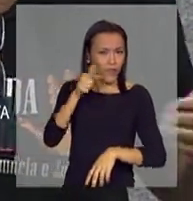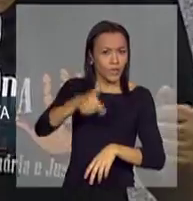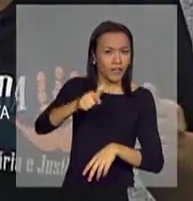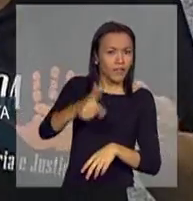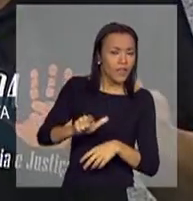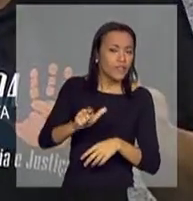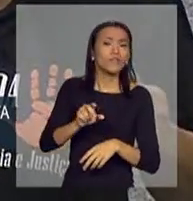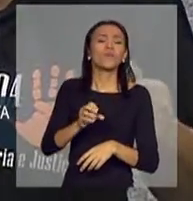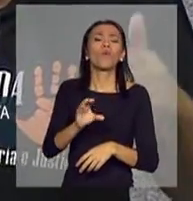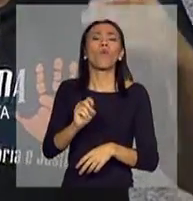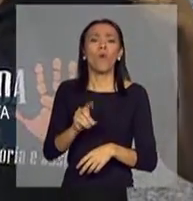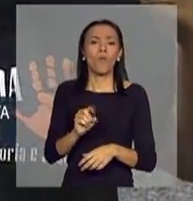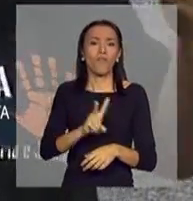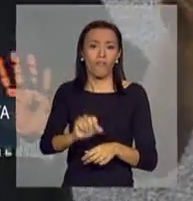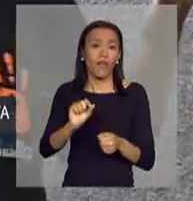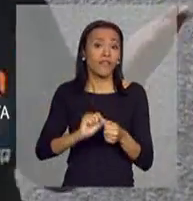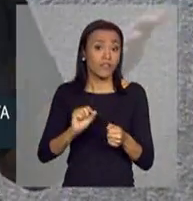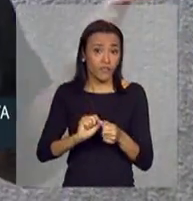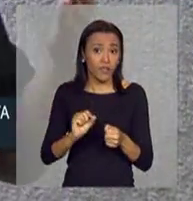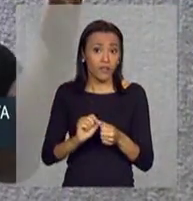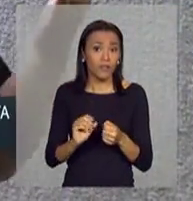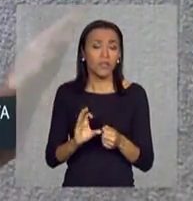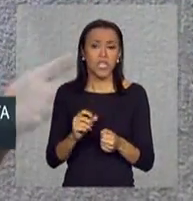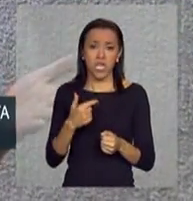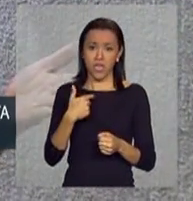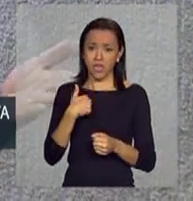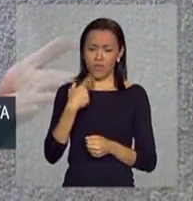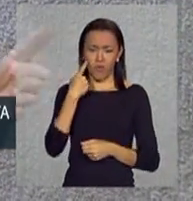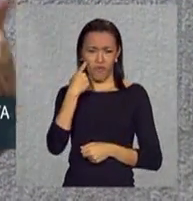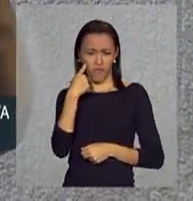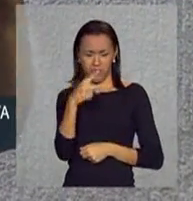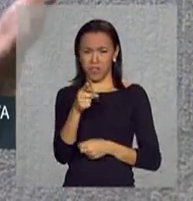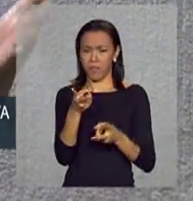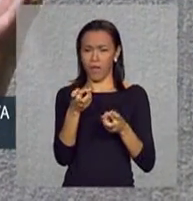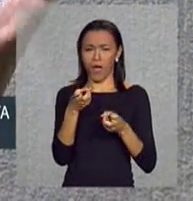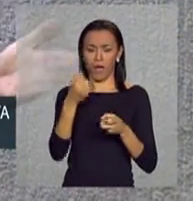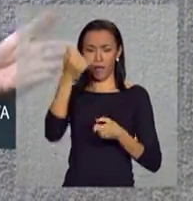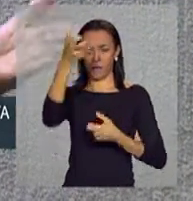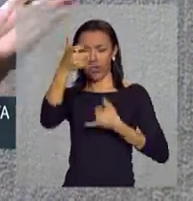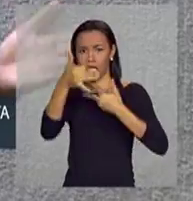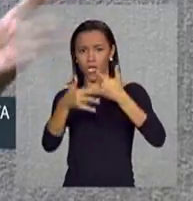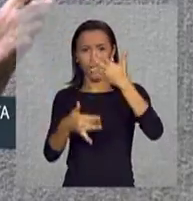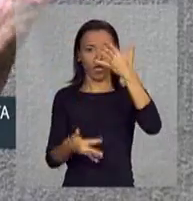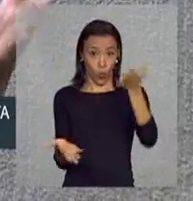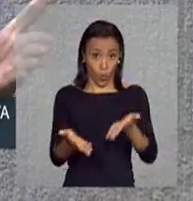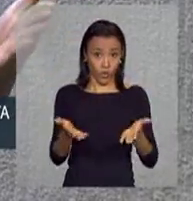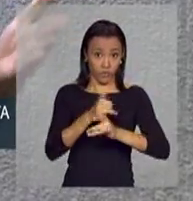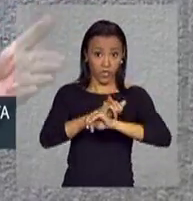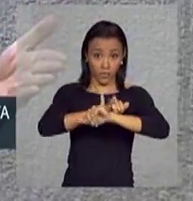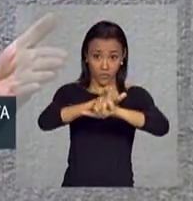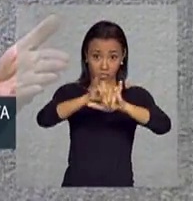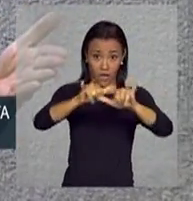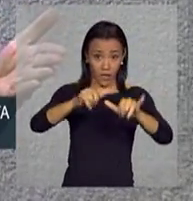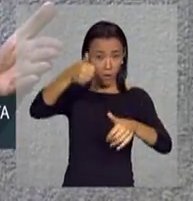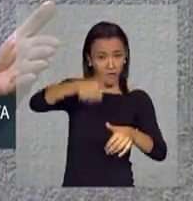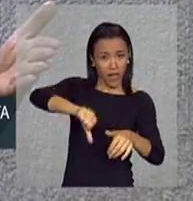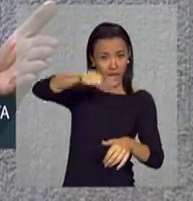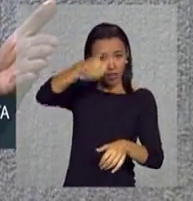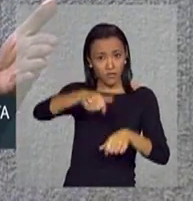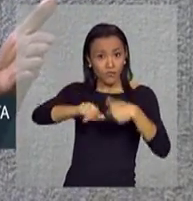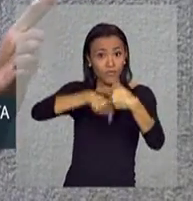como vai ser feito. E eu não vi nesse balanço, assim vocês estão anunciando que é um balanço,